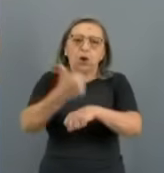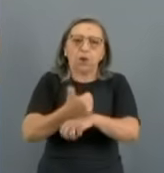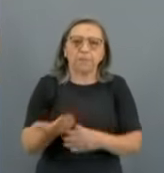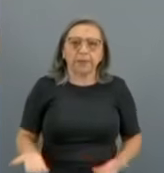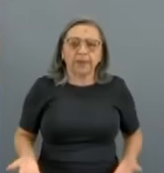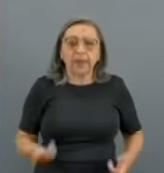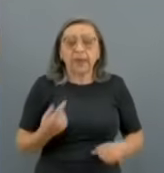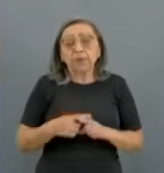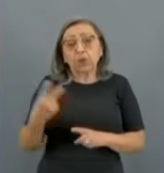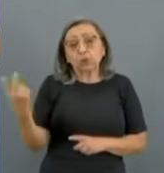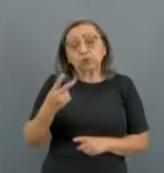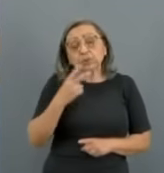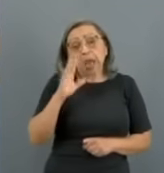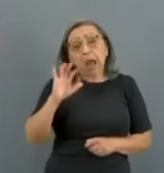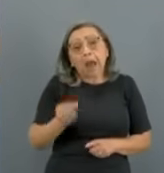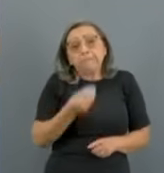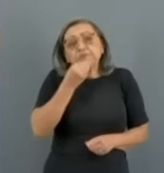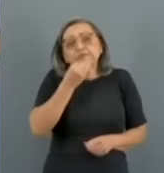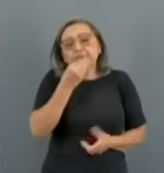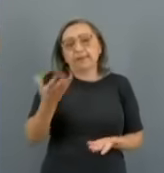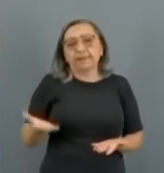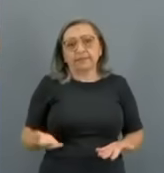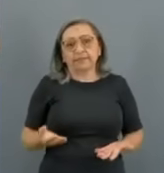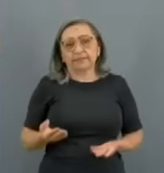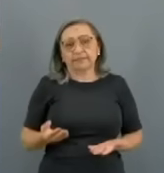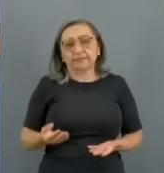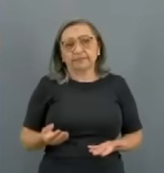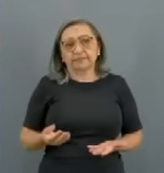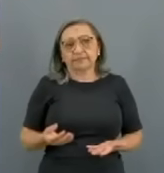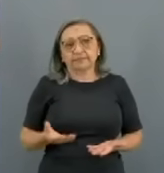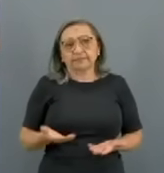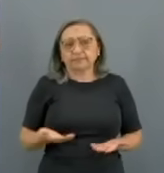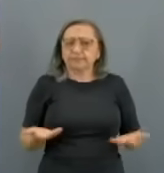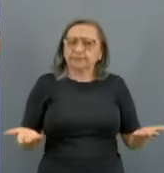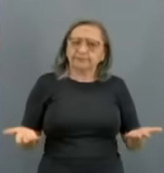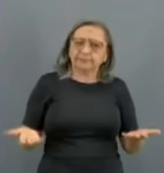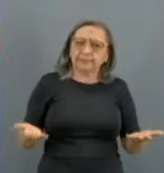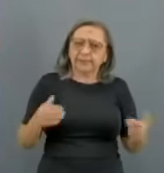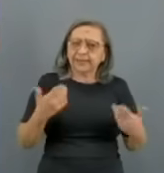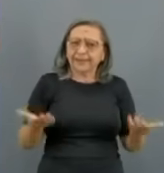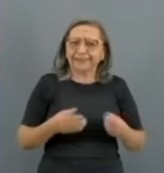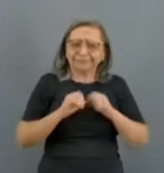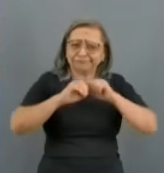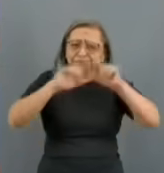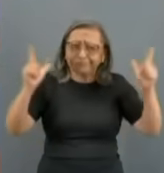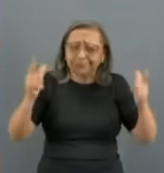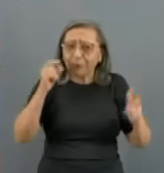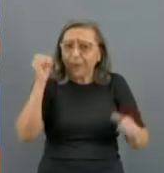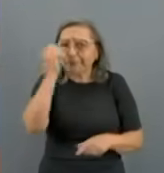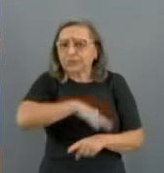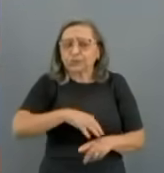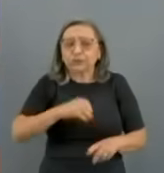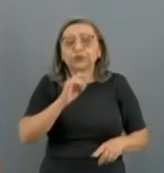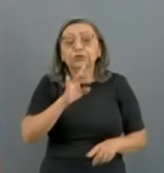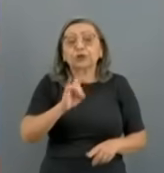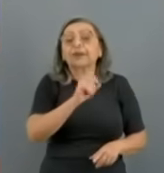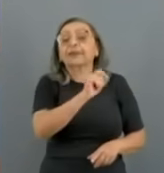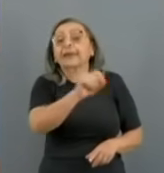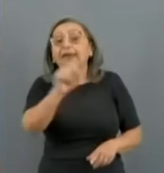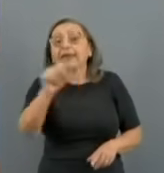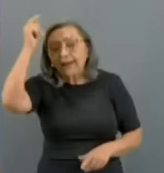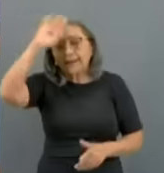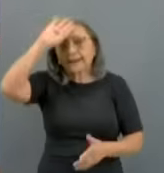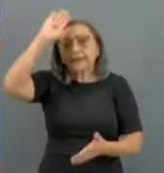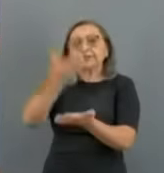porque eles iam se beneficiar politicamente. E é tão estapafúrdio que só acredita